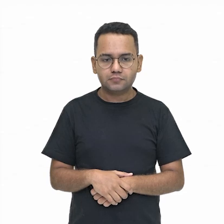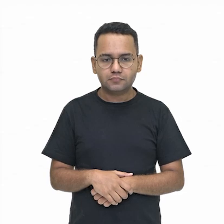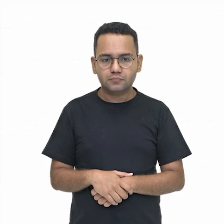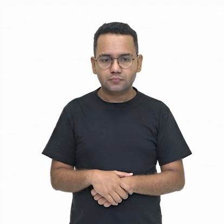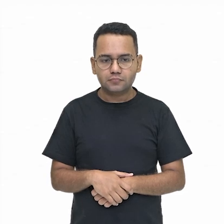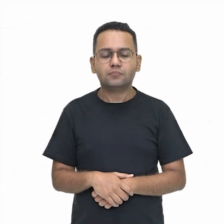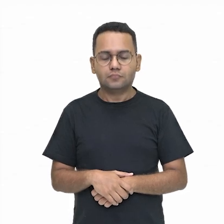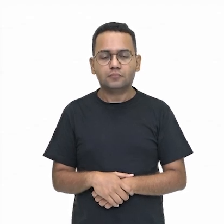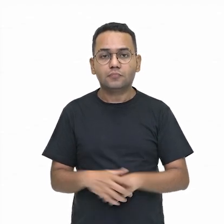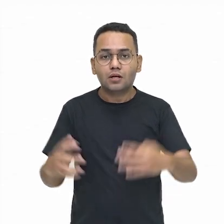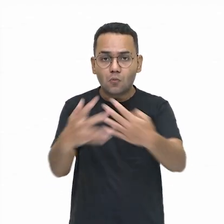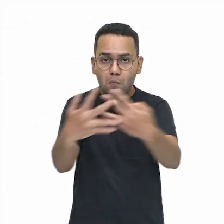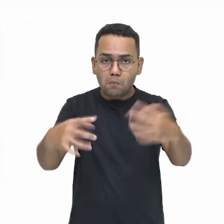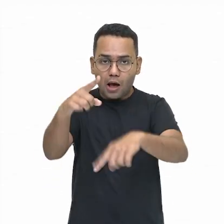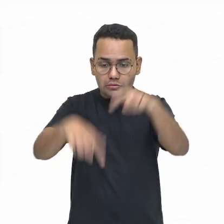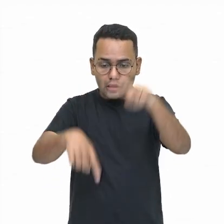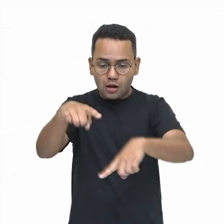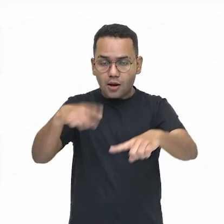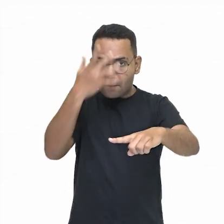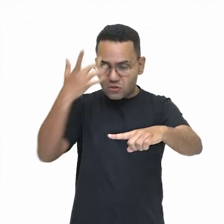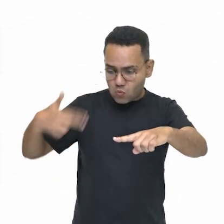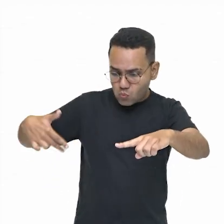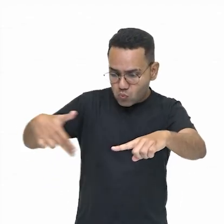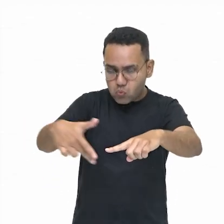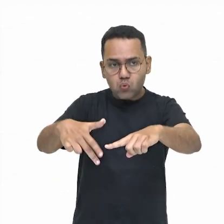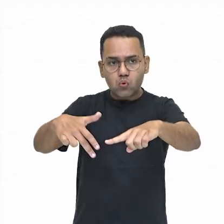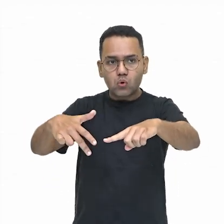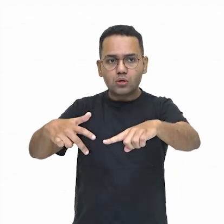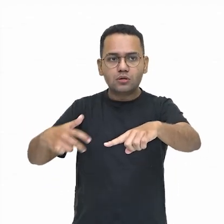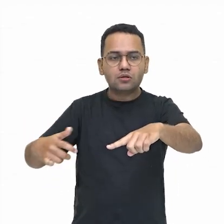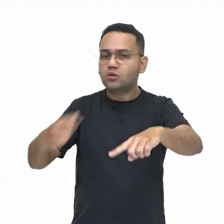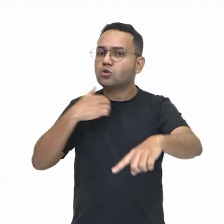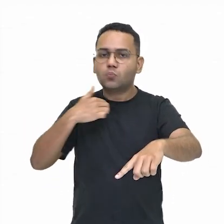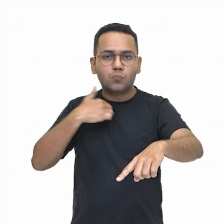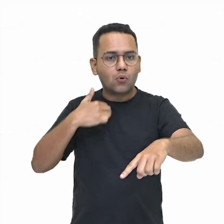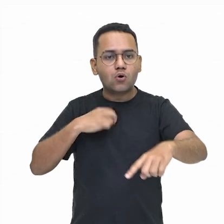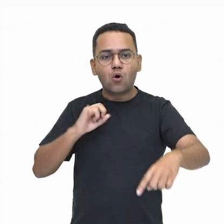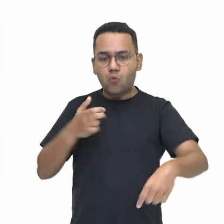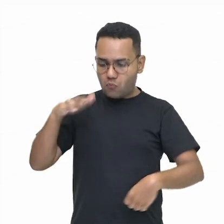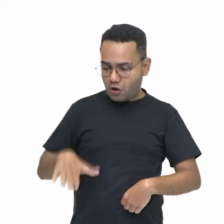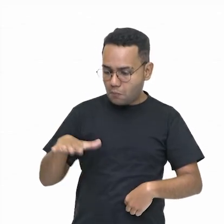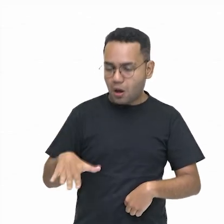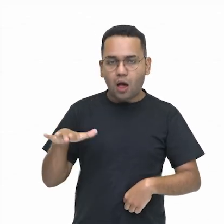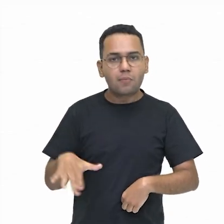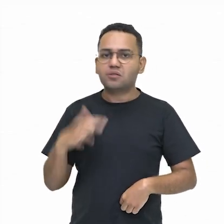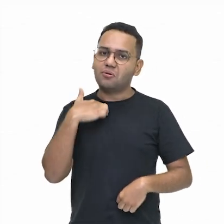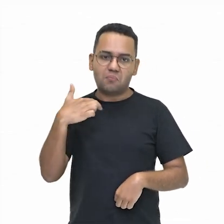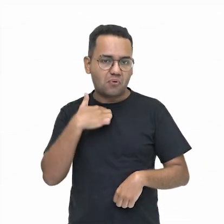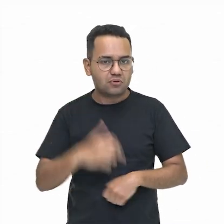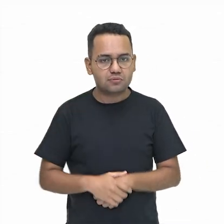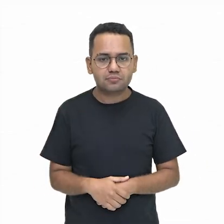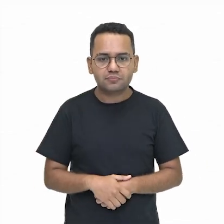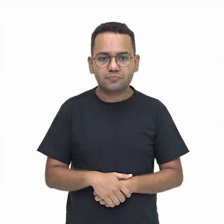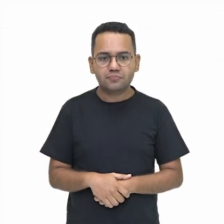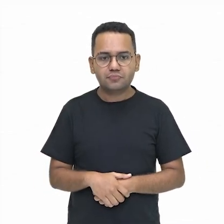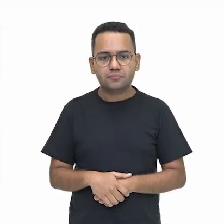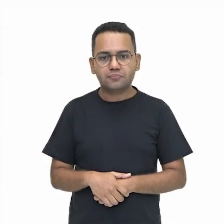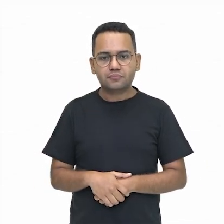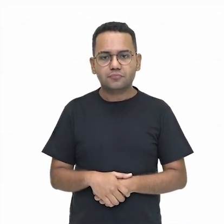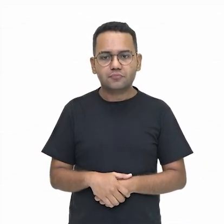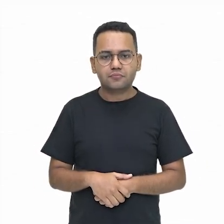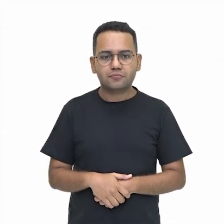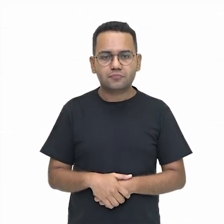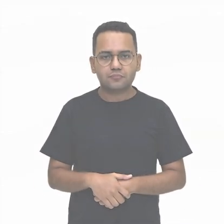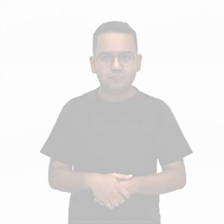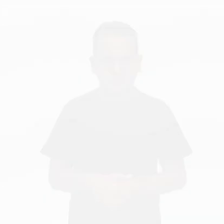passe ou recepção. Também é falta se o jogador intercepta voluntariamente ou não um passe da outra equipe.